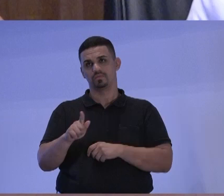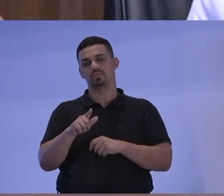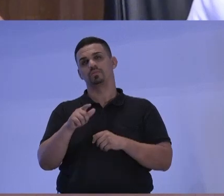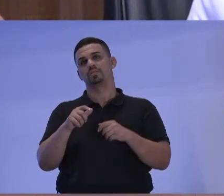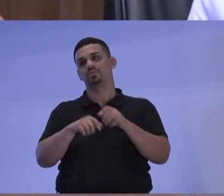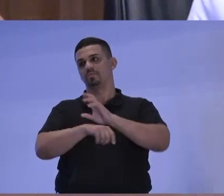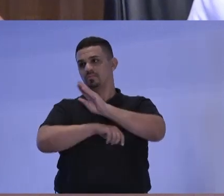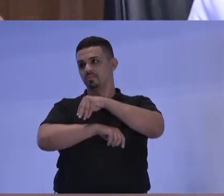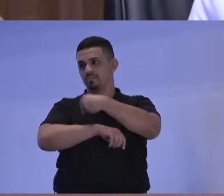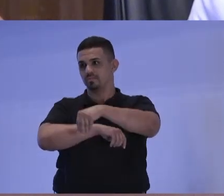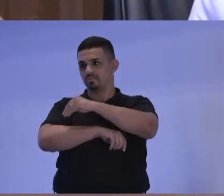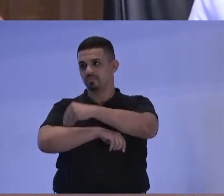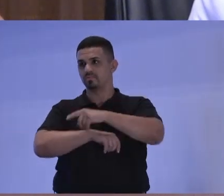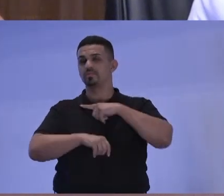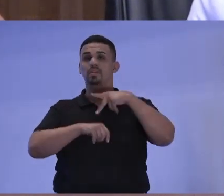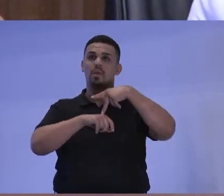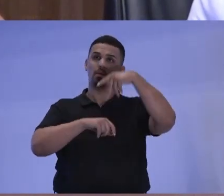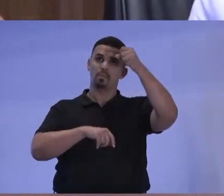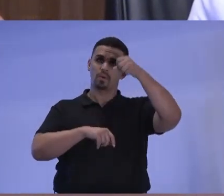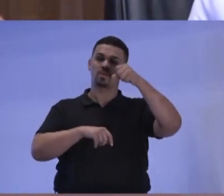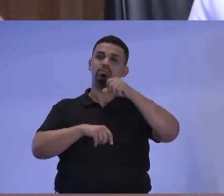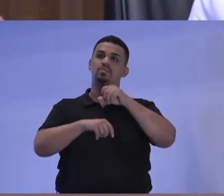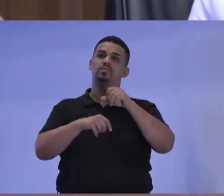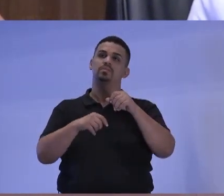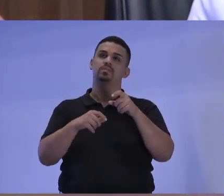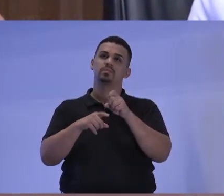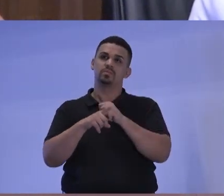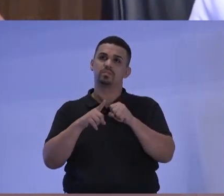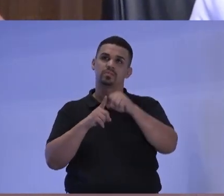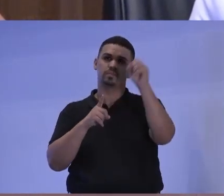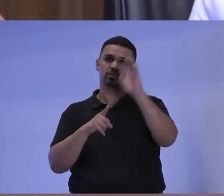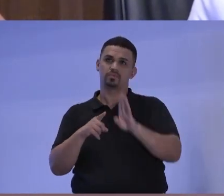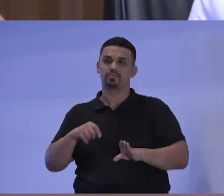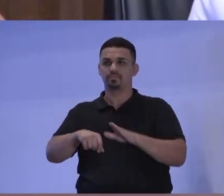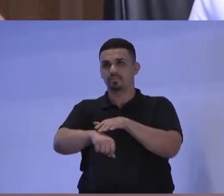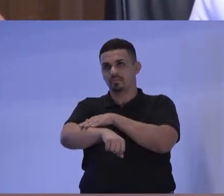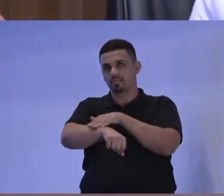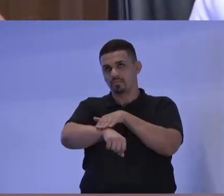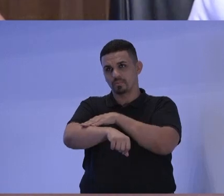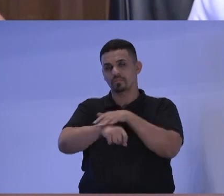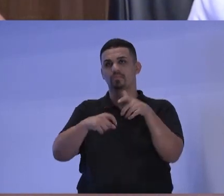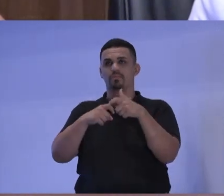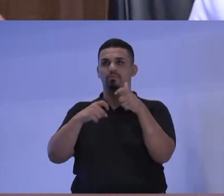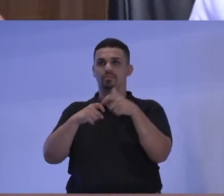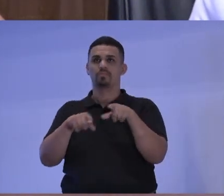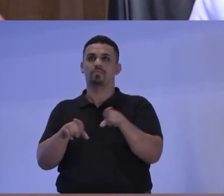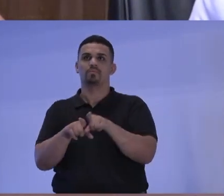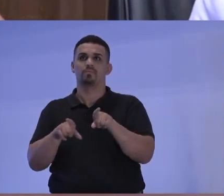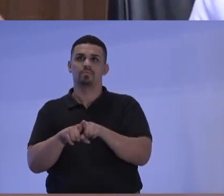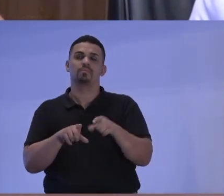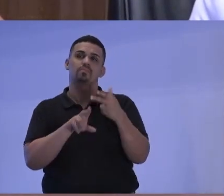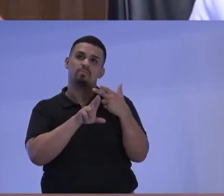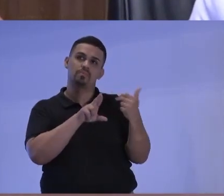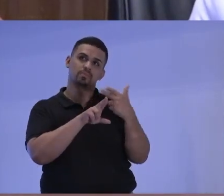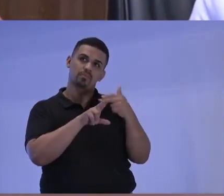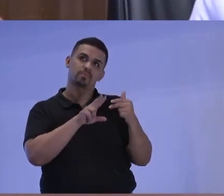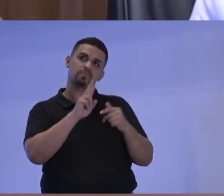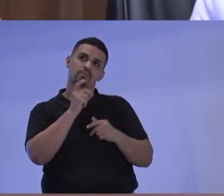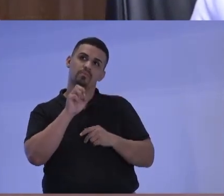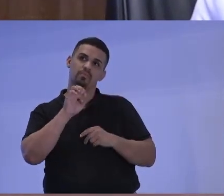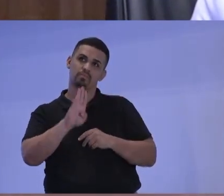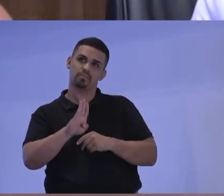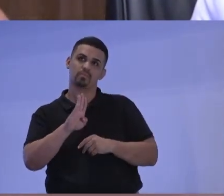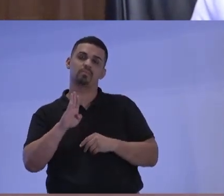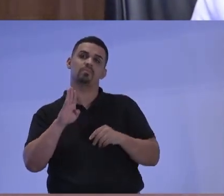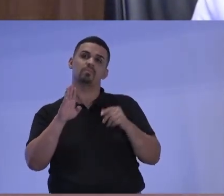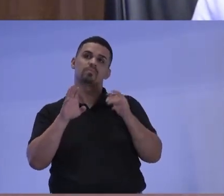título de especialista pela Sociedade Brasileira de Dermatologia, residência médica em dermatologia pelo Hospital Universitário de Brasília, HUB, e médica